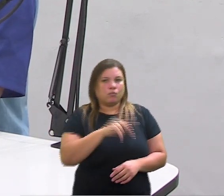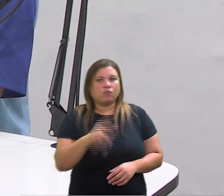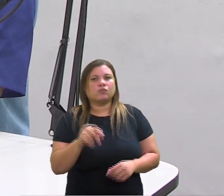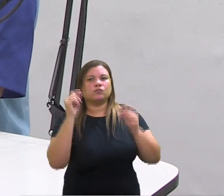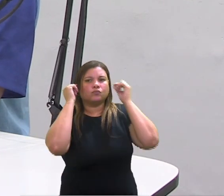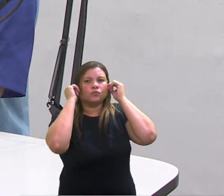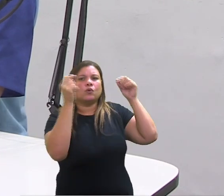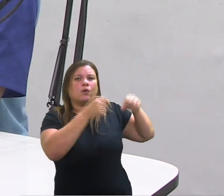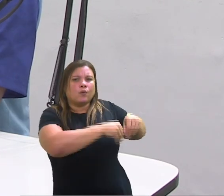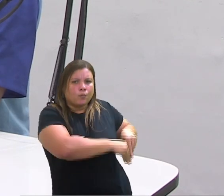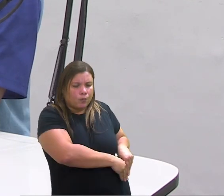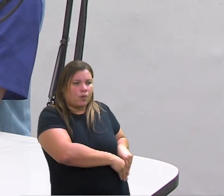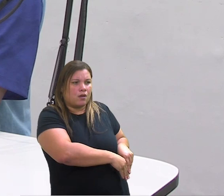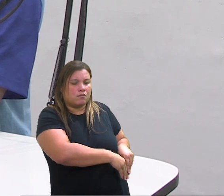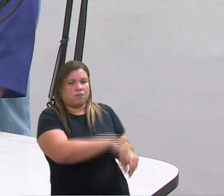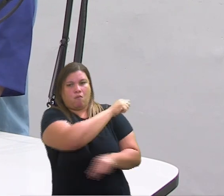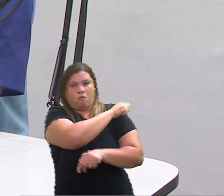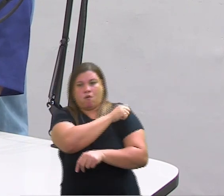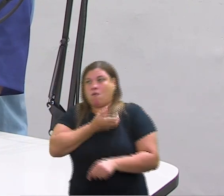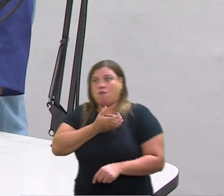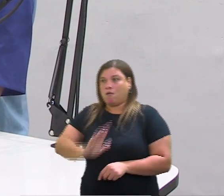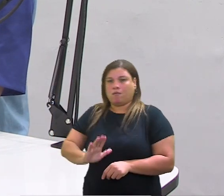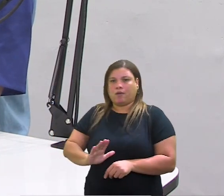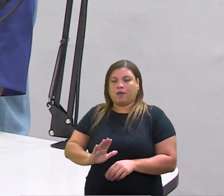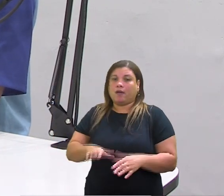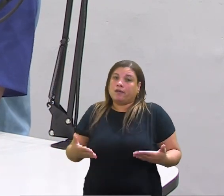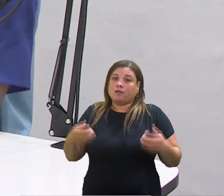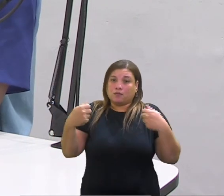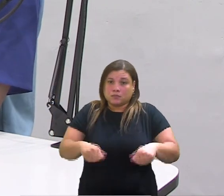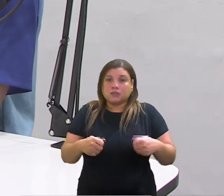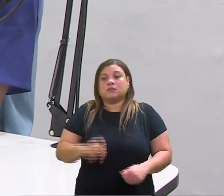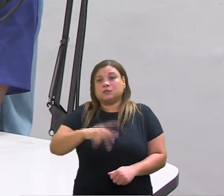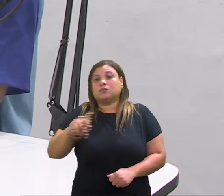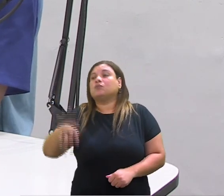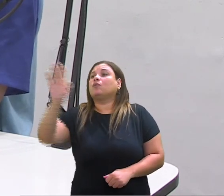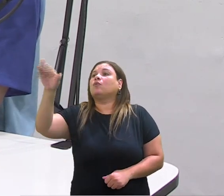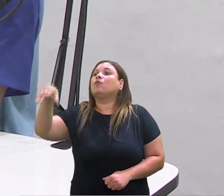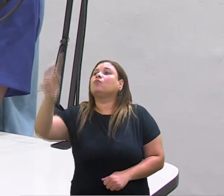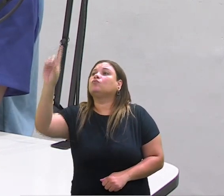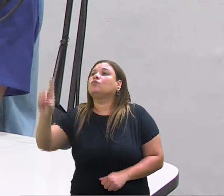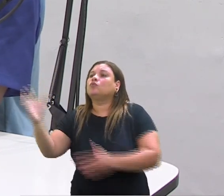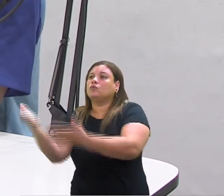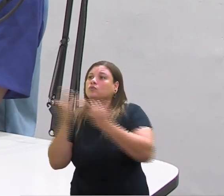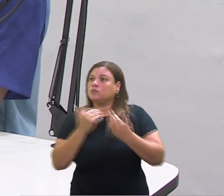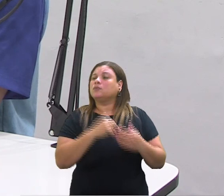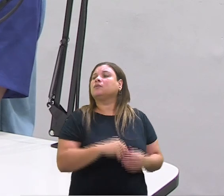a diretora, a pedagoga, por causa disso, não é errado. E muitos alunos têm isso na mente. É errado sim,